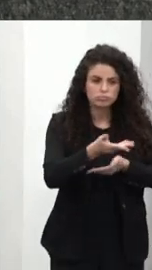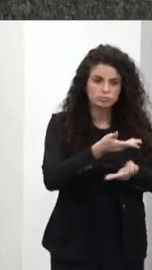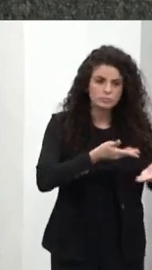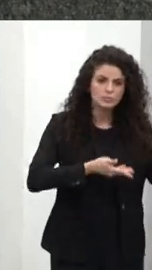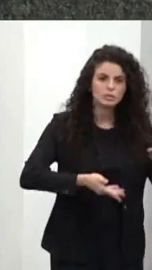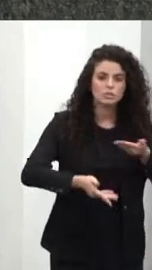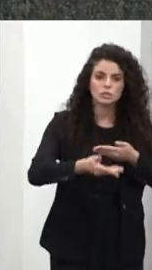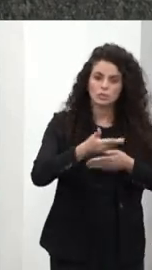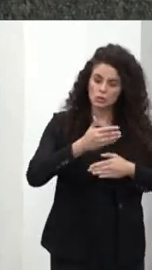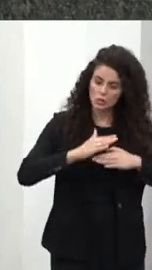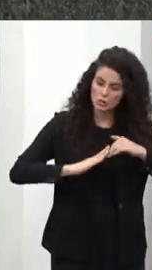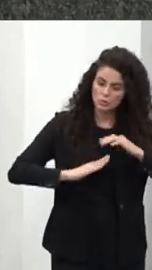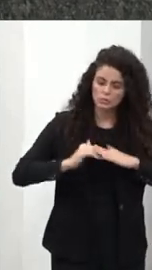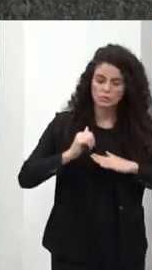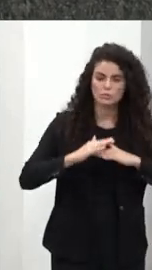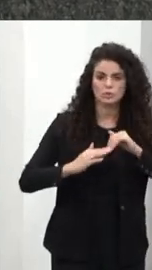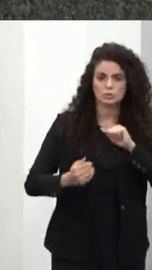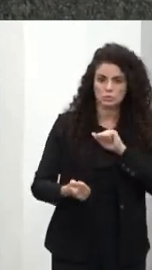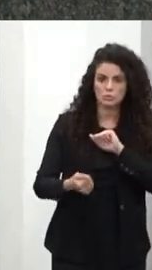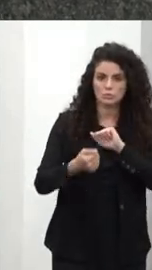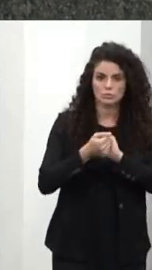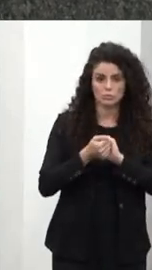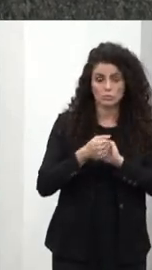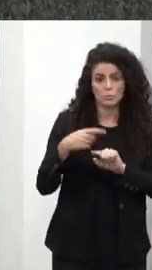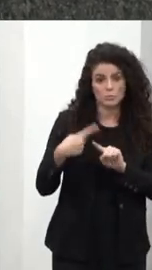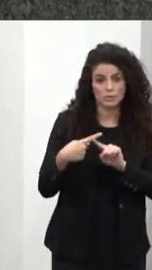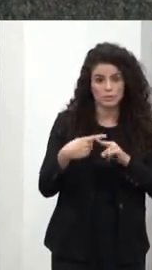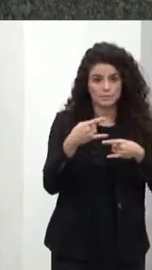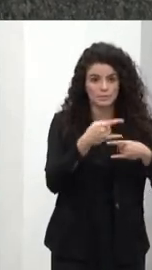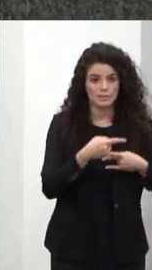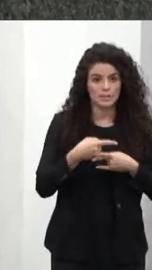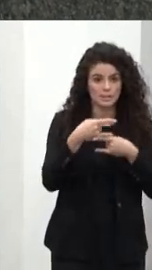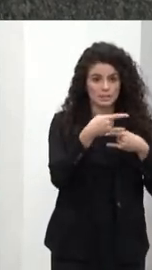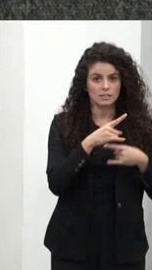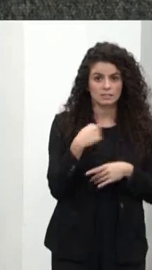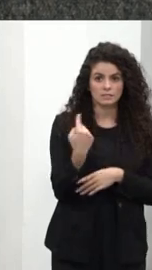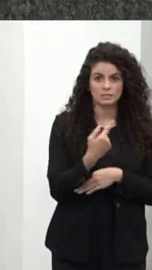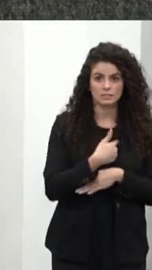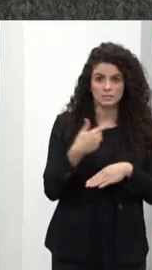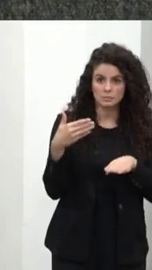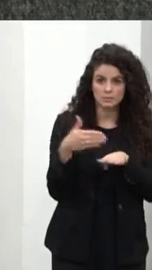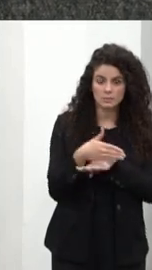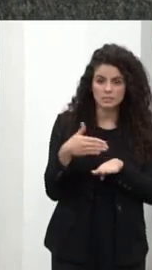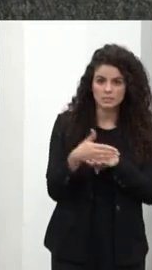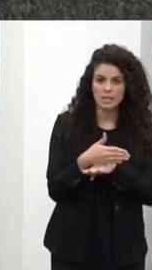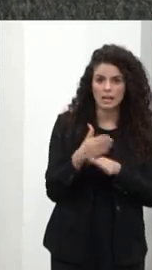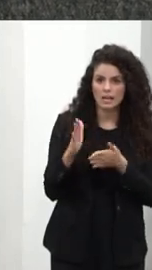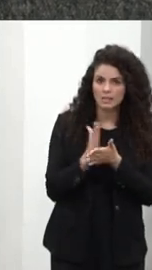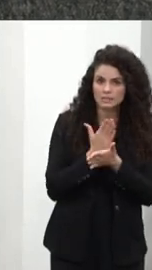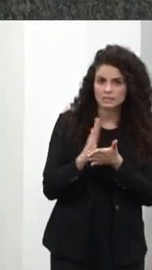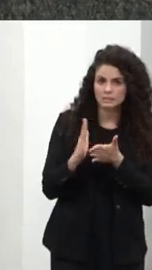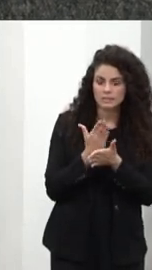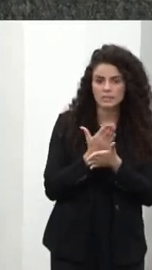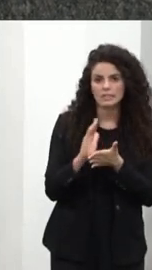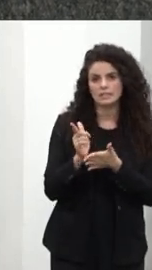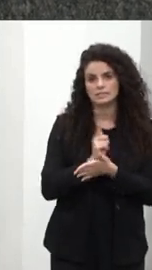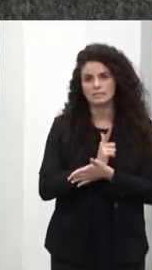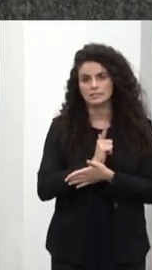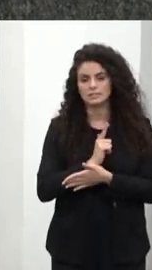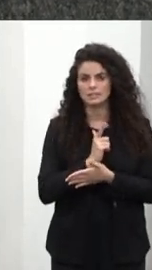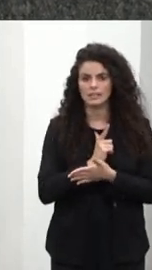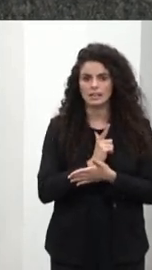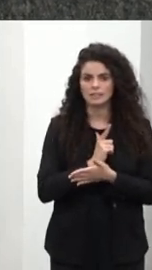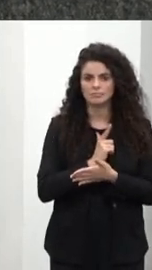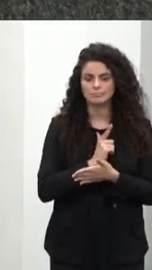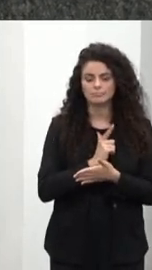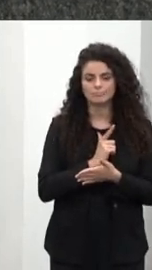já de construção nessas lives que a gente participa essas reuniões vez ou outra surgem elementos que olha ninguém quer